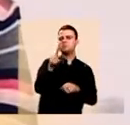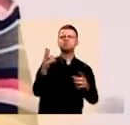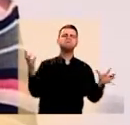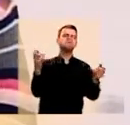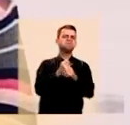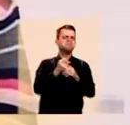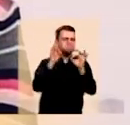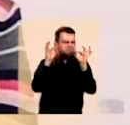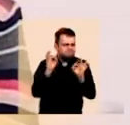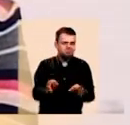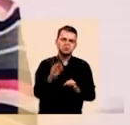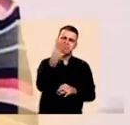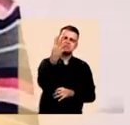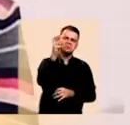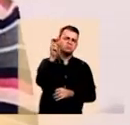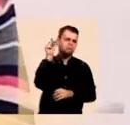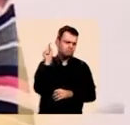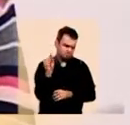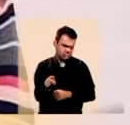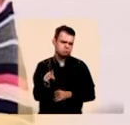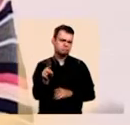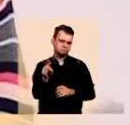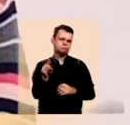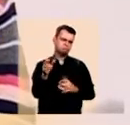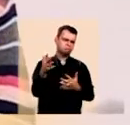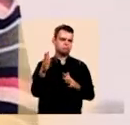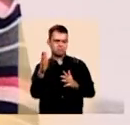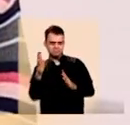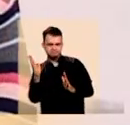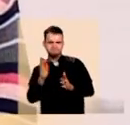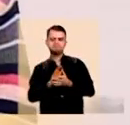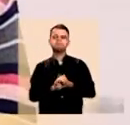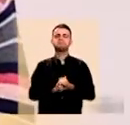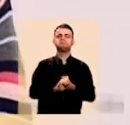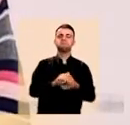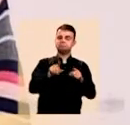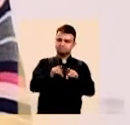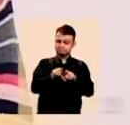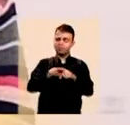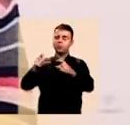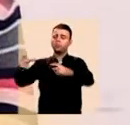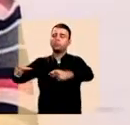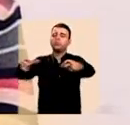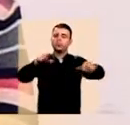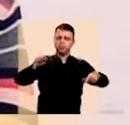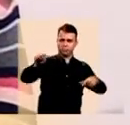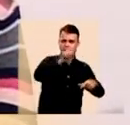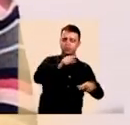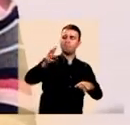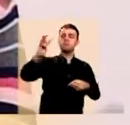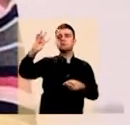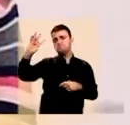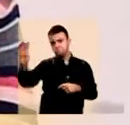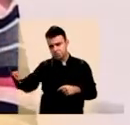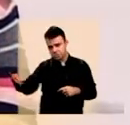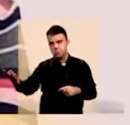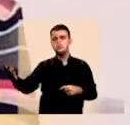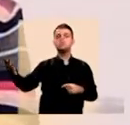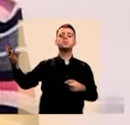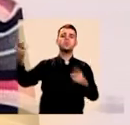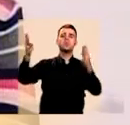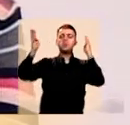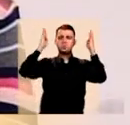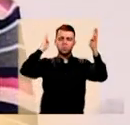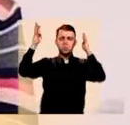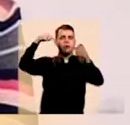de 45.000. Isso sobra para as bibliotecas de bairro, 4.000. A